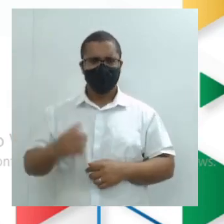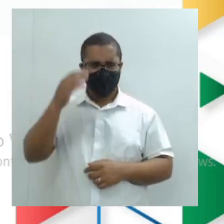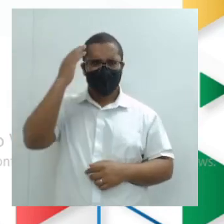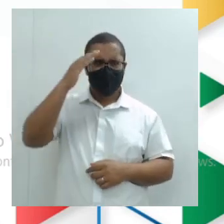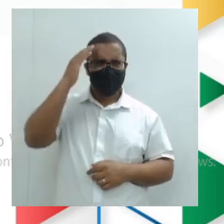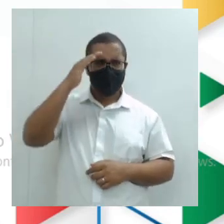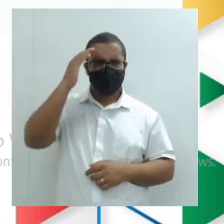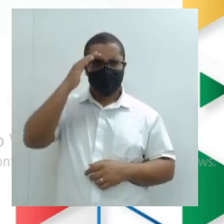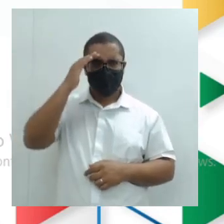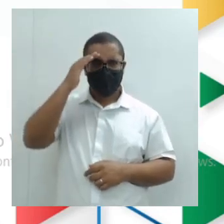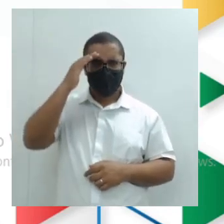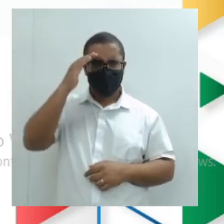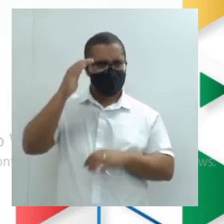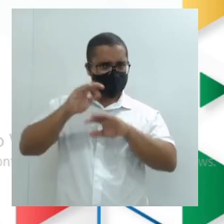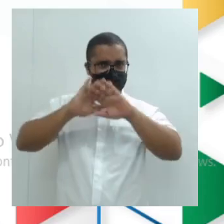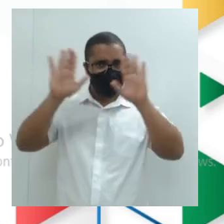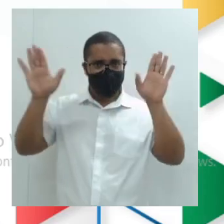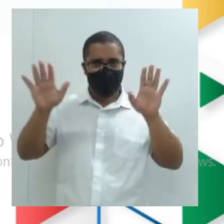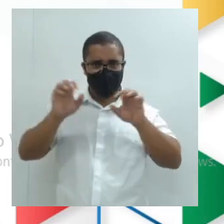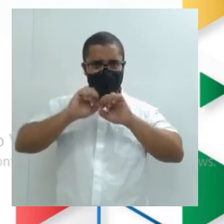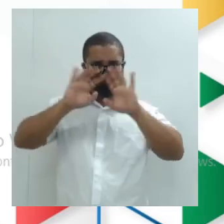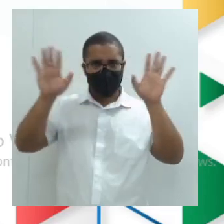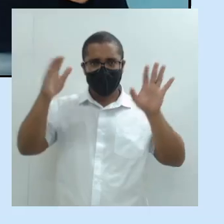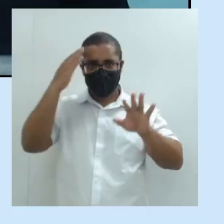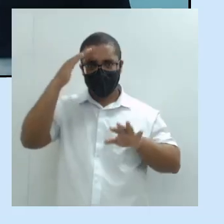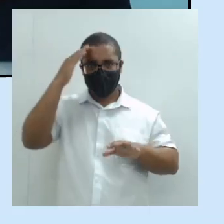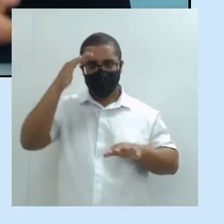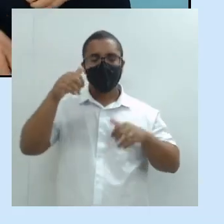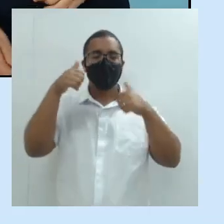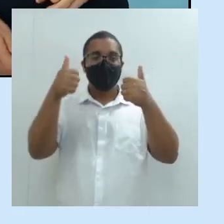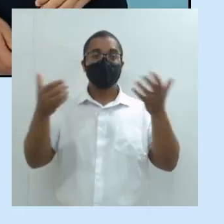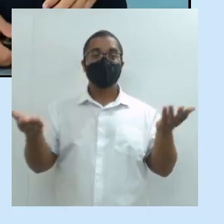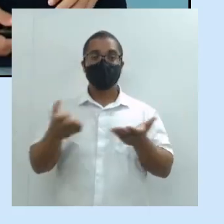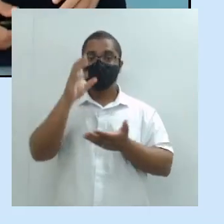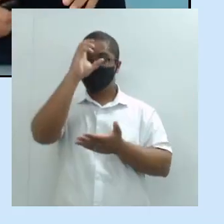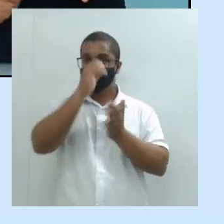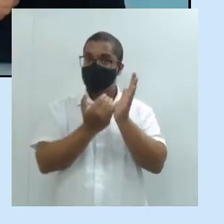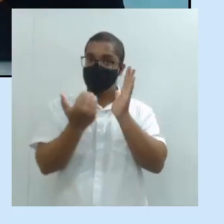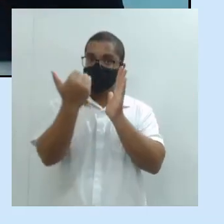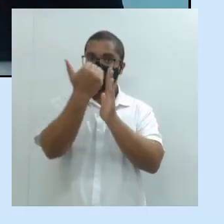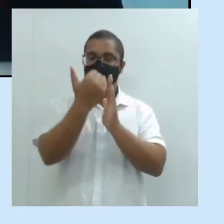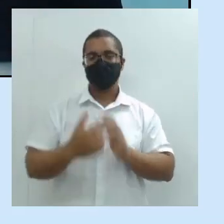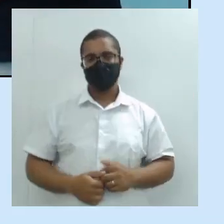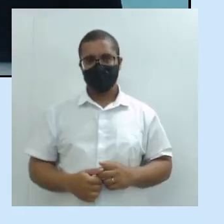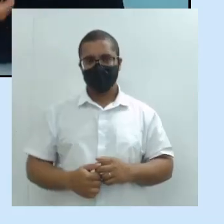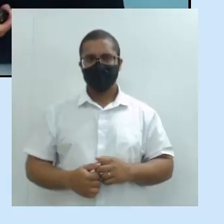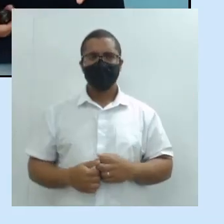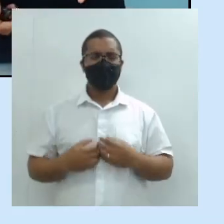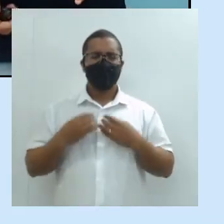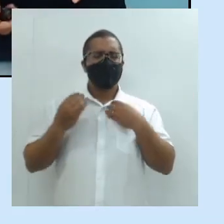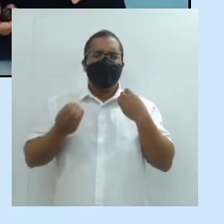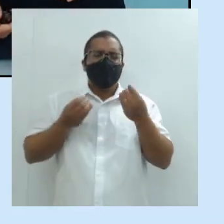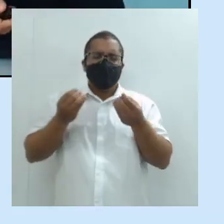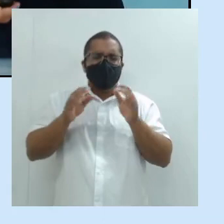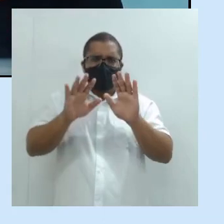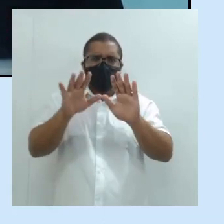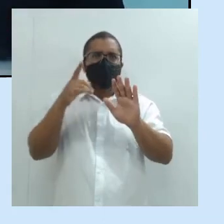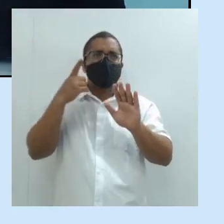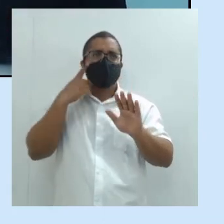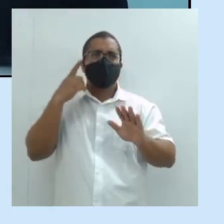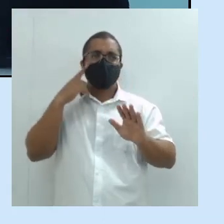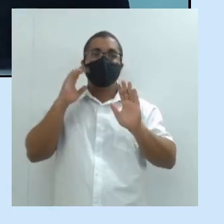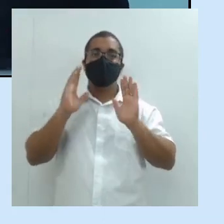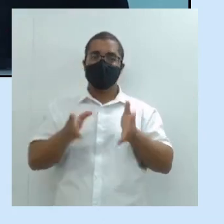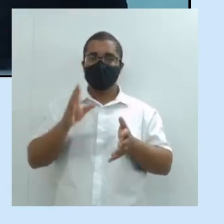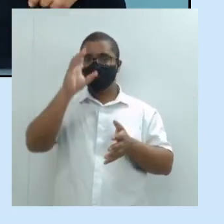entender isso? Tá bem claro? Agora a gente vai seguir para a gente aprender colocando isso de outra forma, tá bom? Já